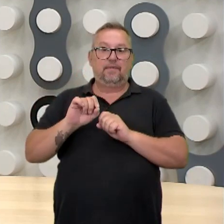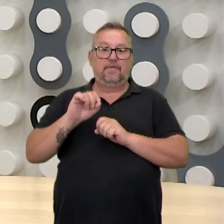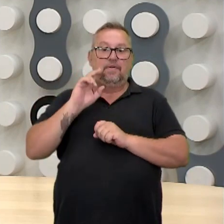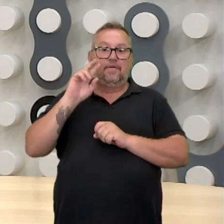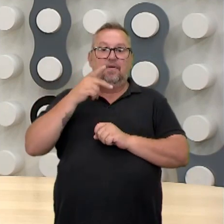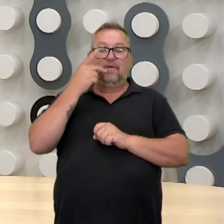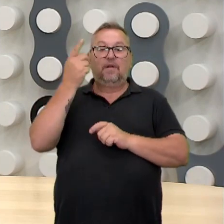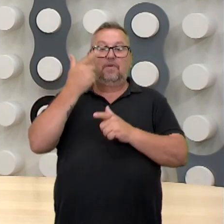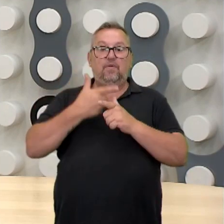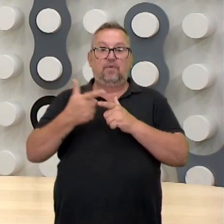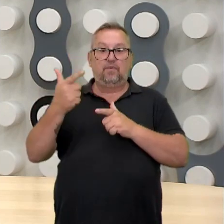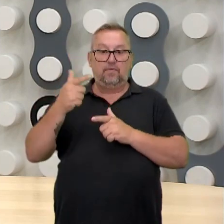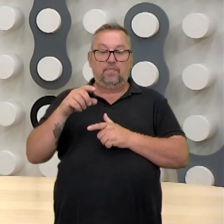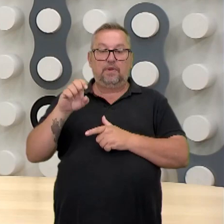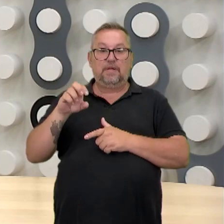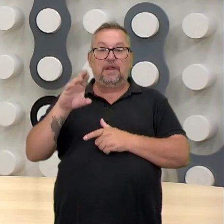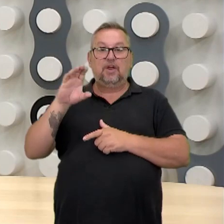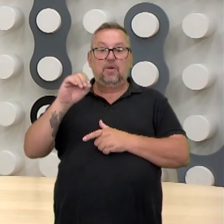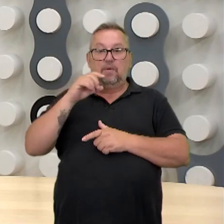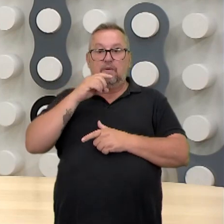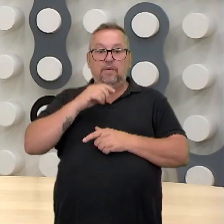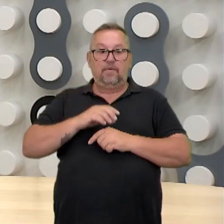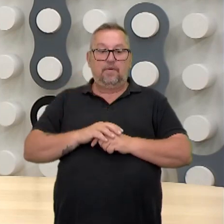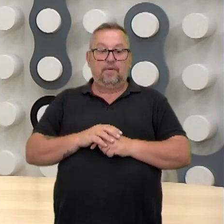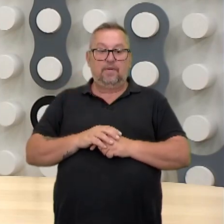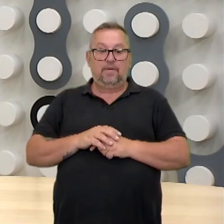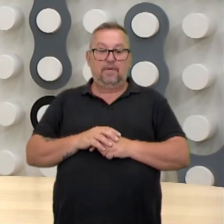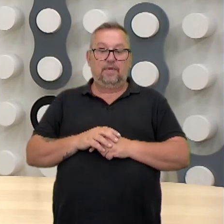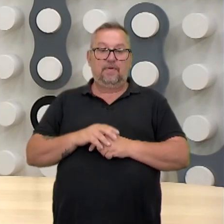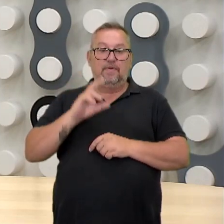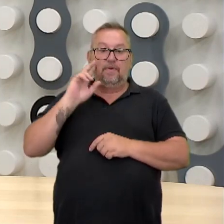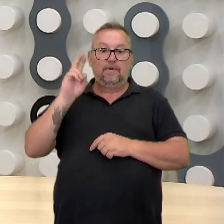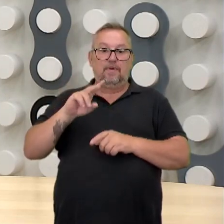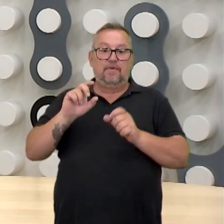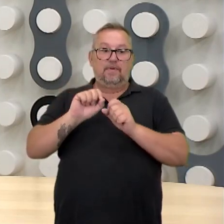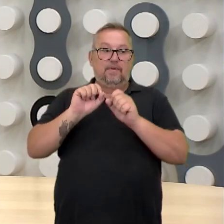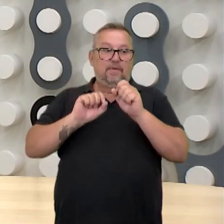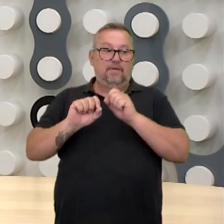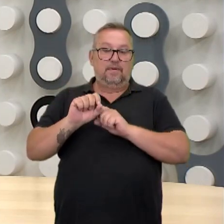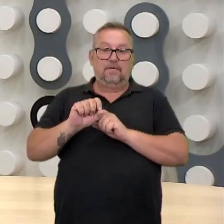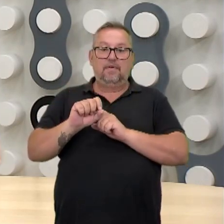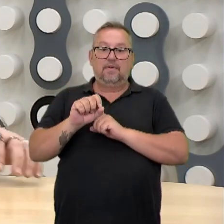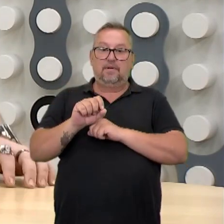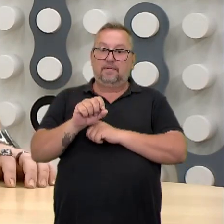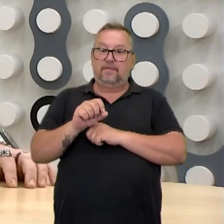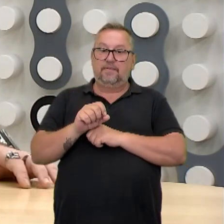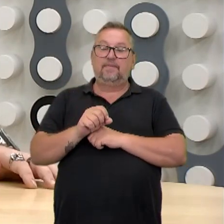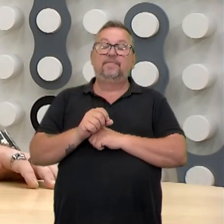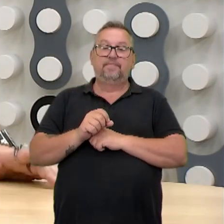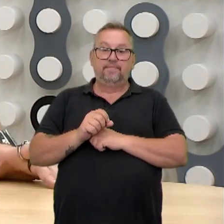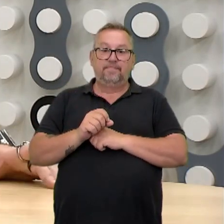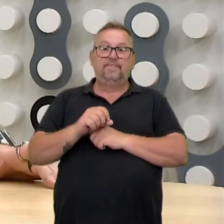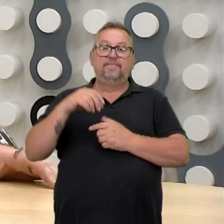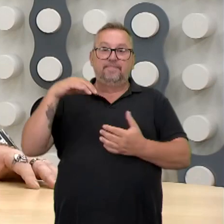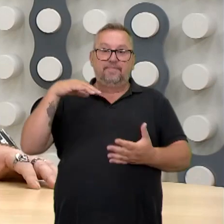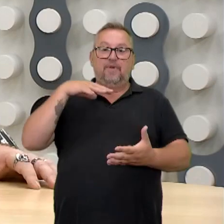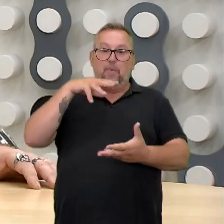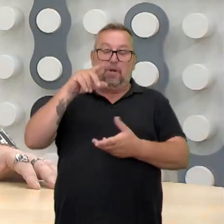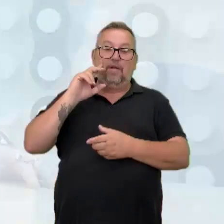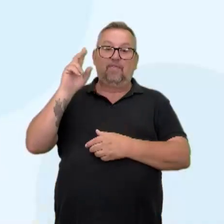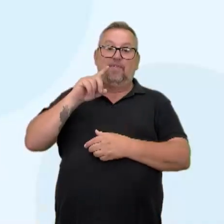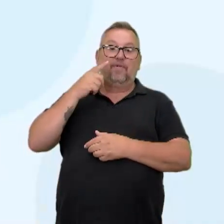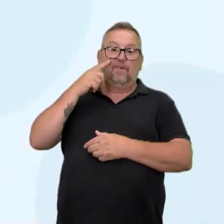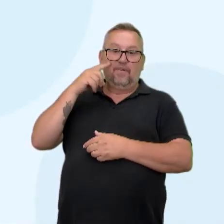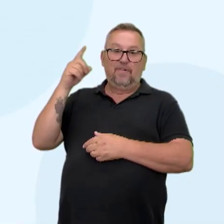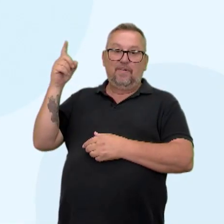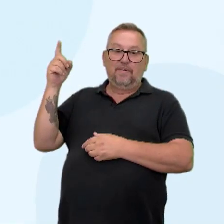falando aí sobre os éons, né? Então vamos lá, coloca aí na tela, por gentileza. Então, nosso planeta aí, pode colocar aí na tela